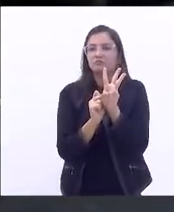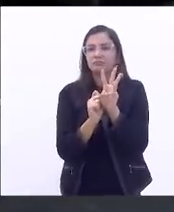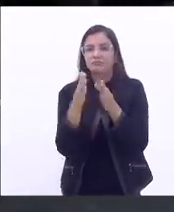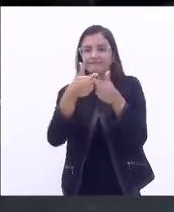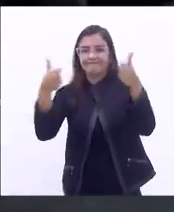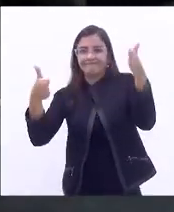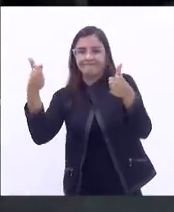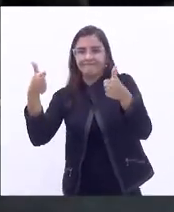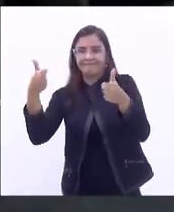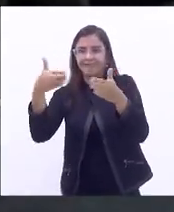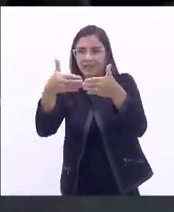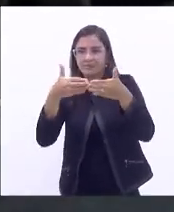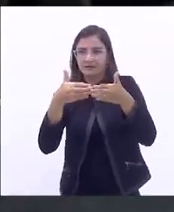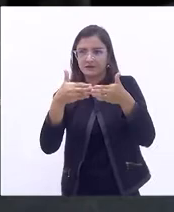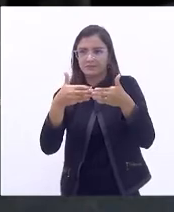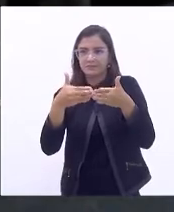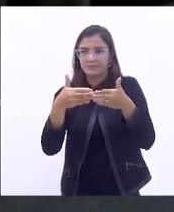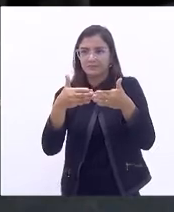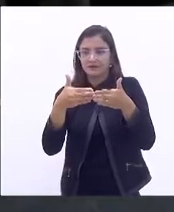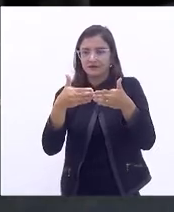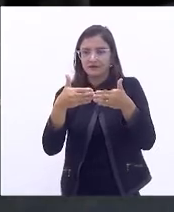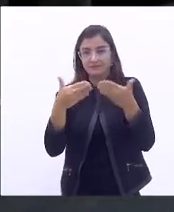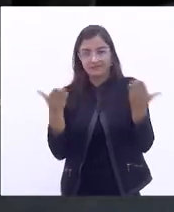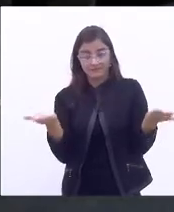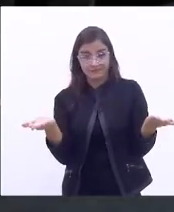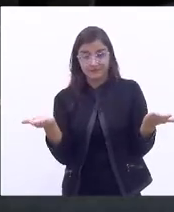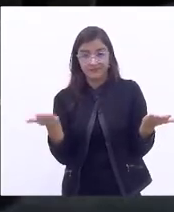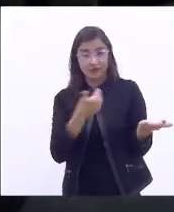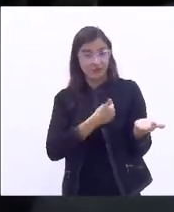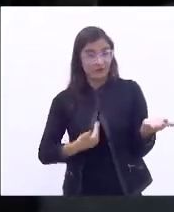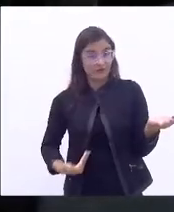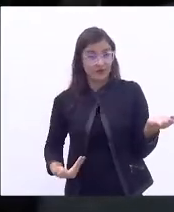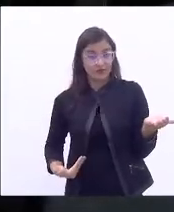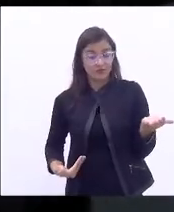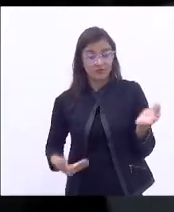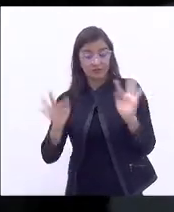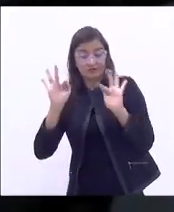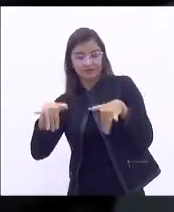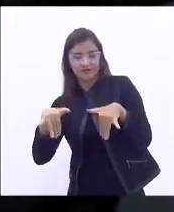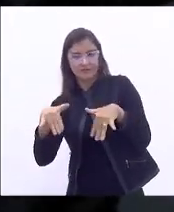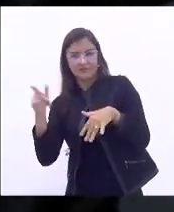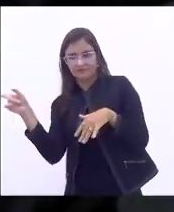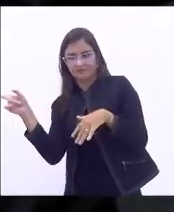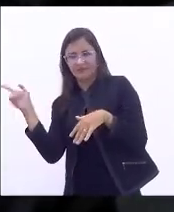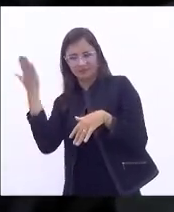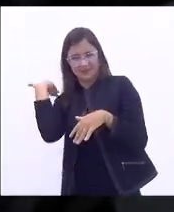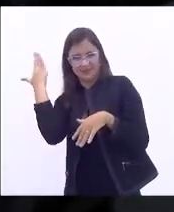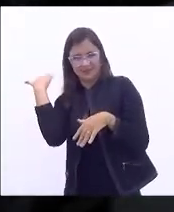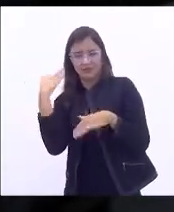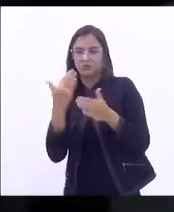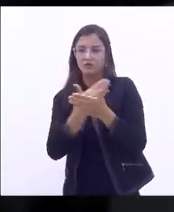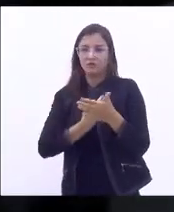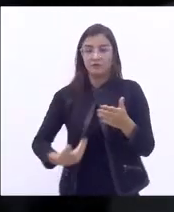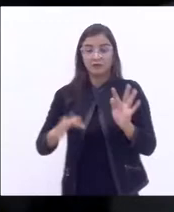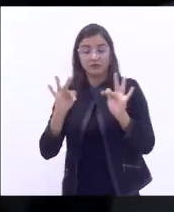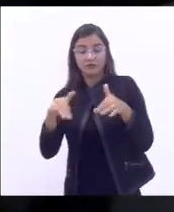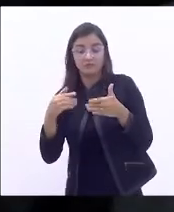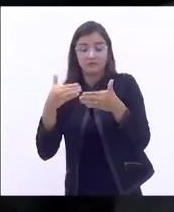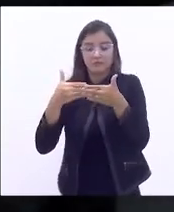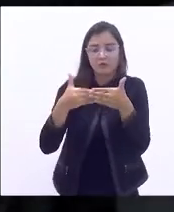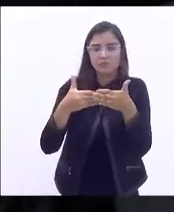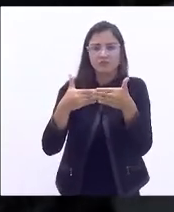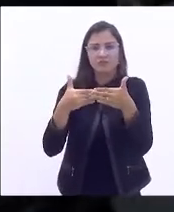Um recorde absoluto, ao apagar das luzes de um governo. Na nossa gestão, a gente teve que embargar. Ela